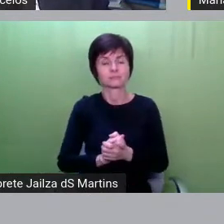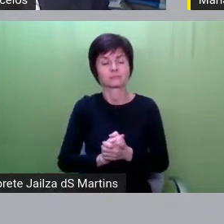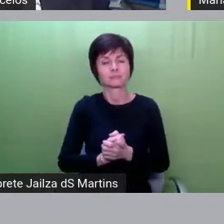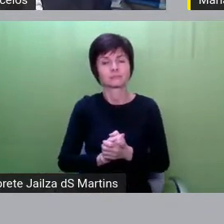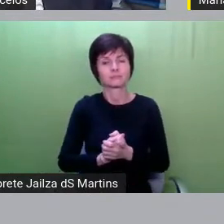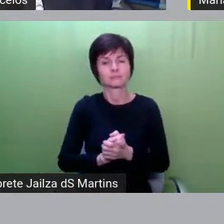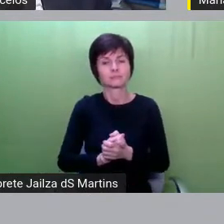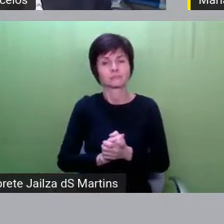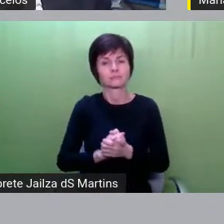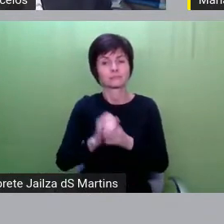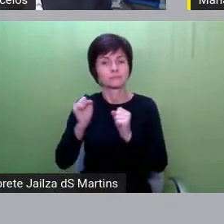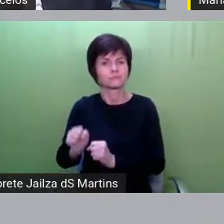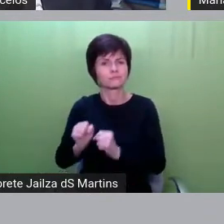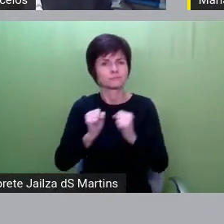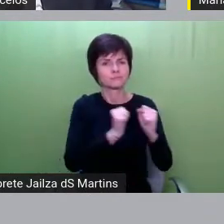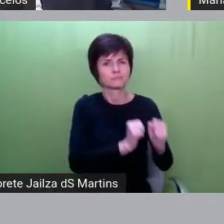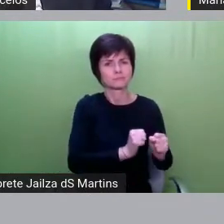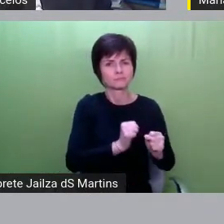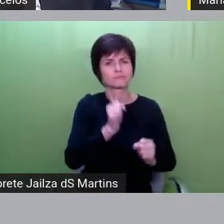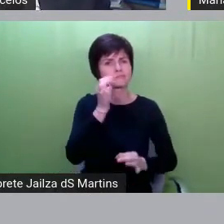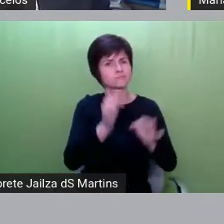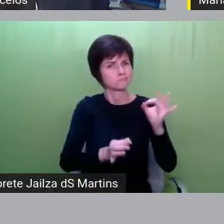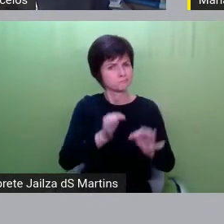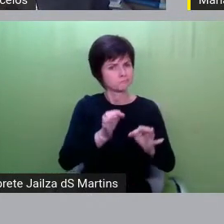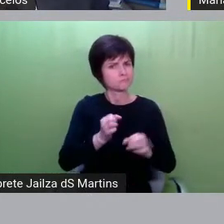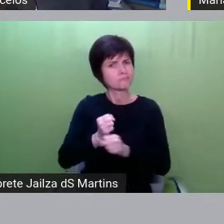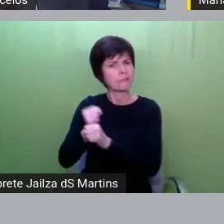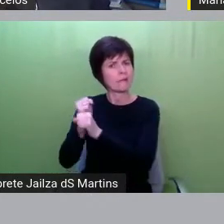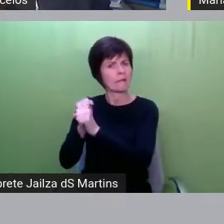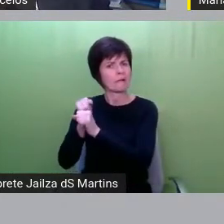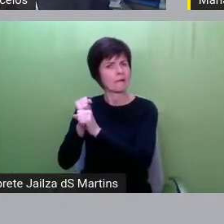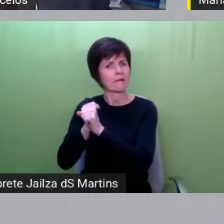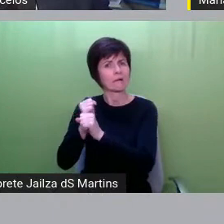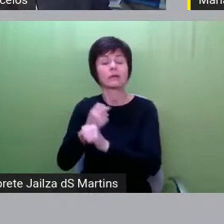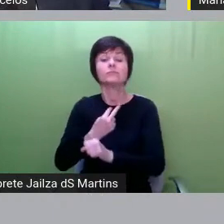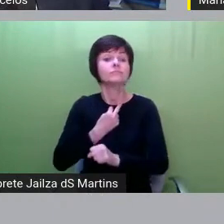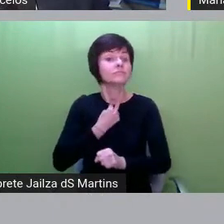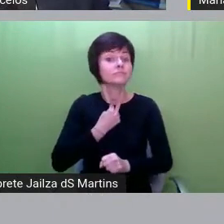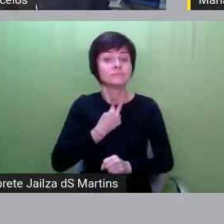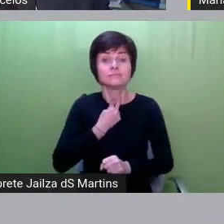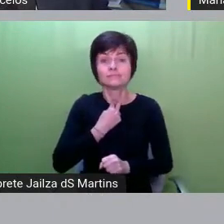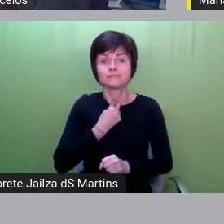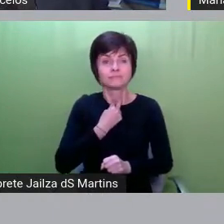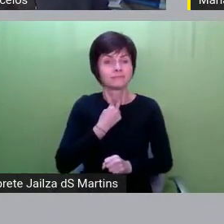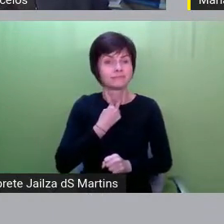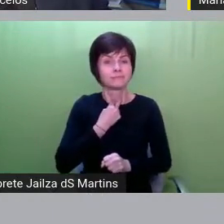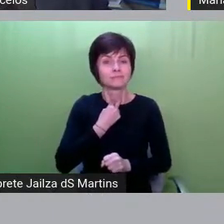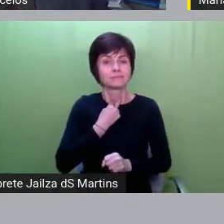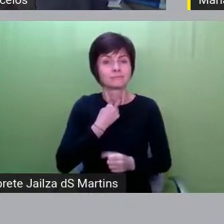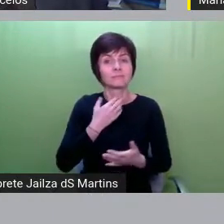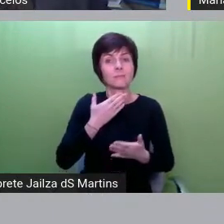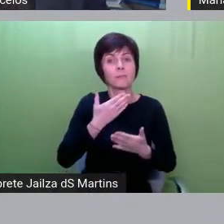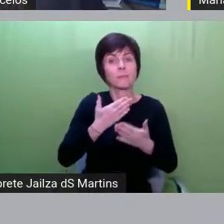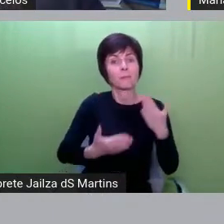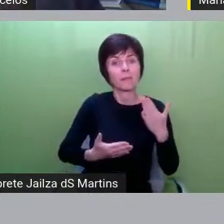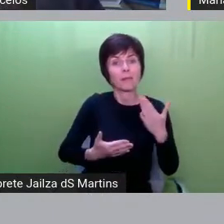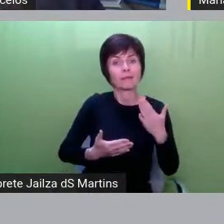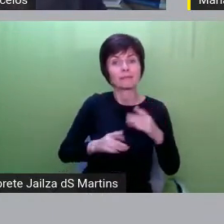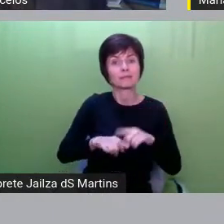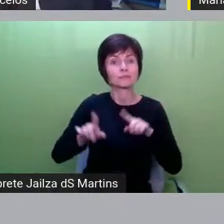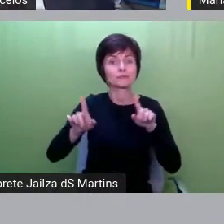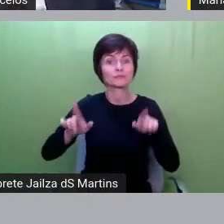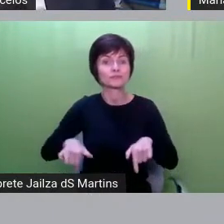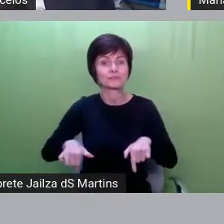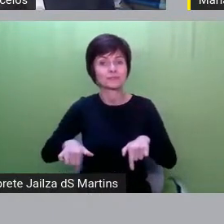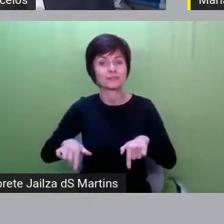O Poder Judiciário, há alguns anos, não pode repor as suas perdas de servidores em